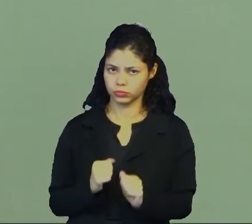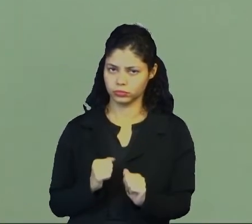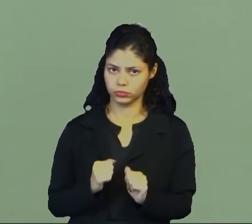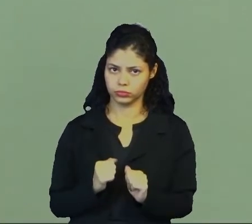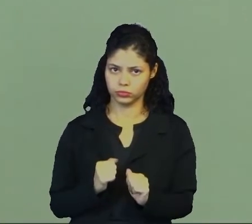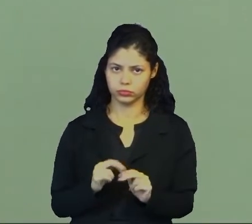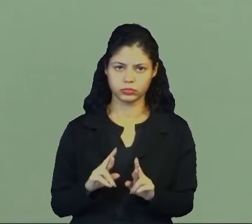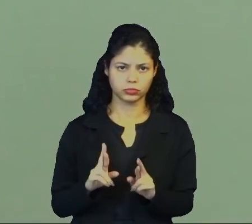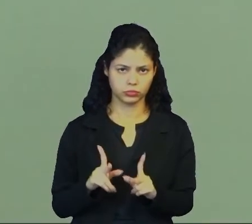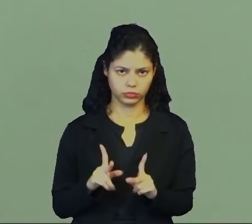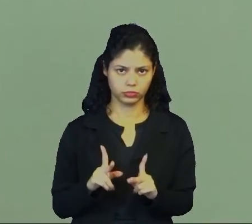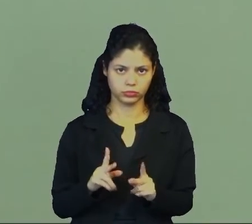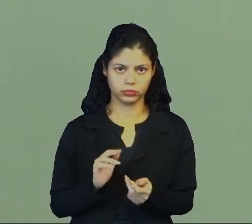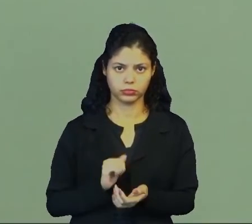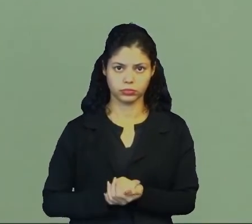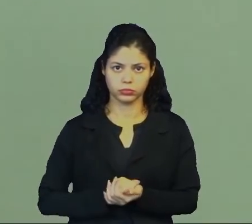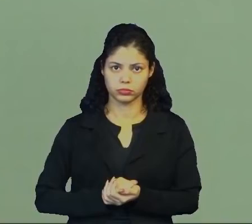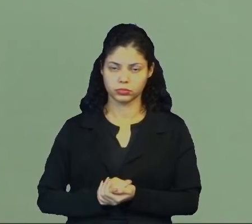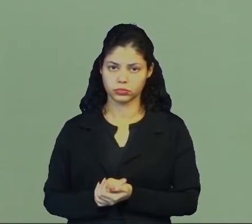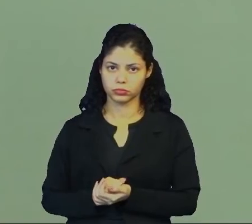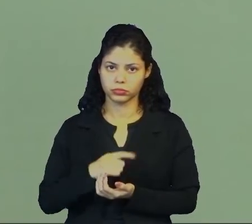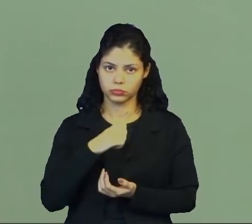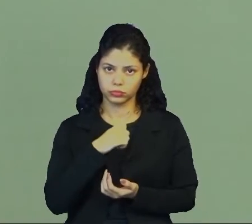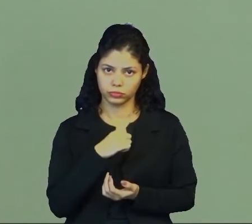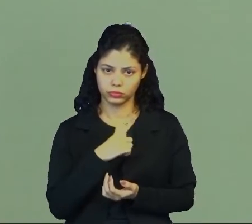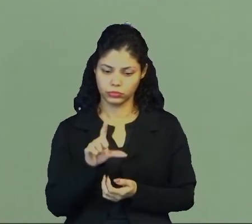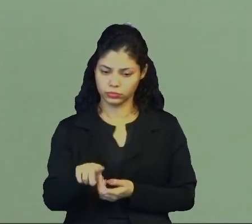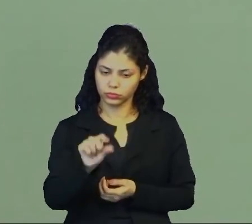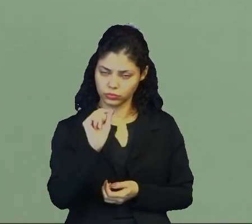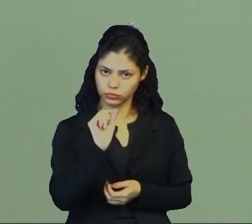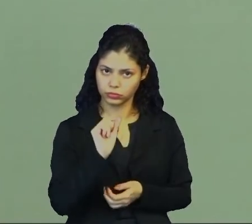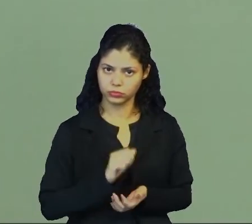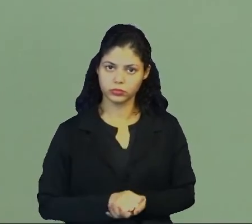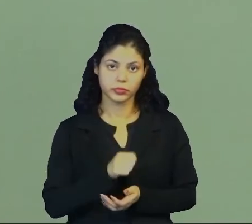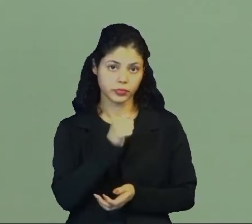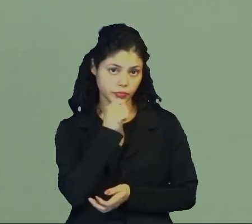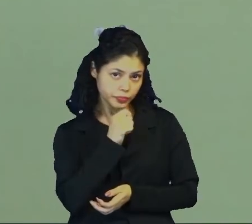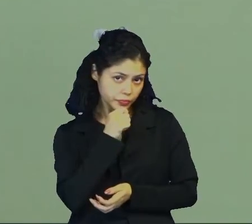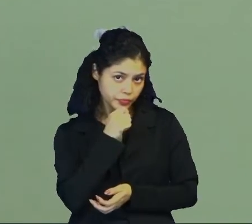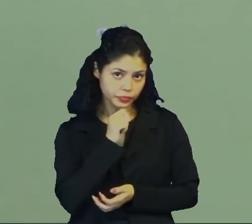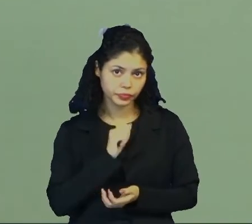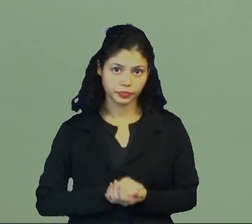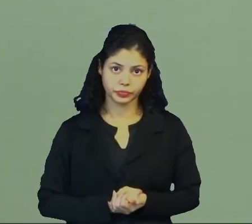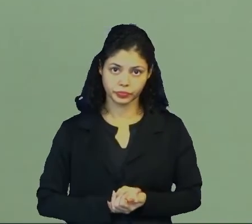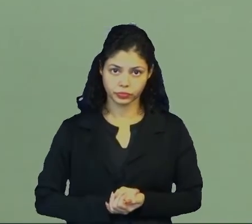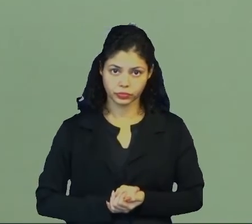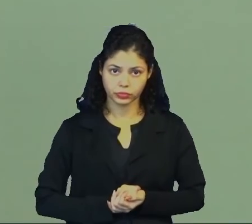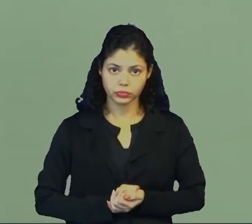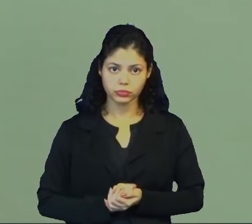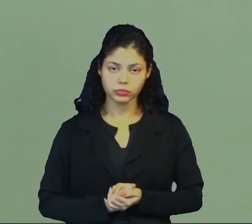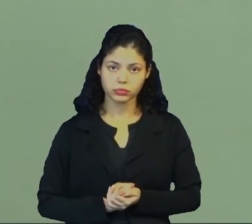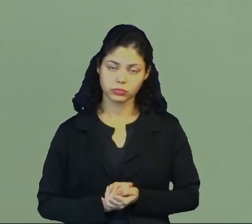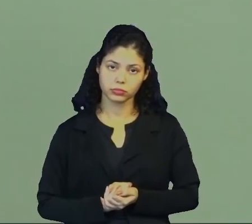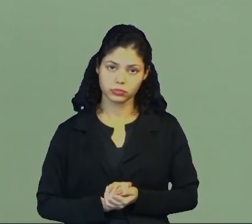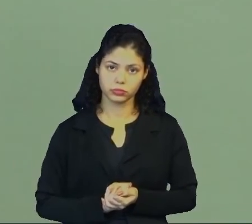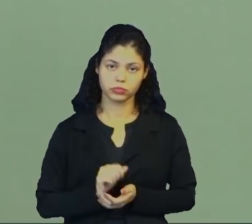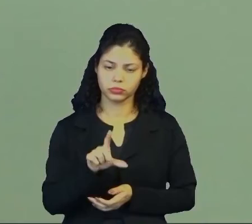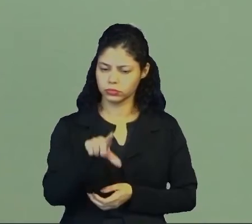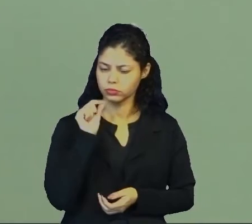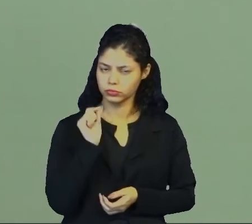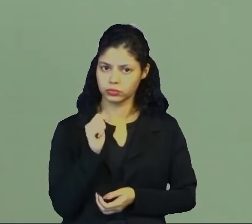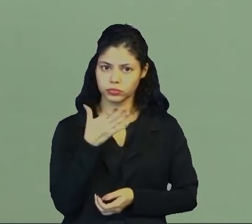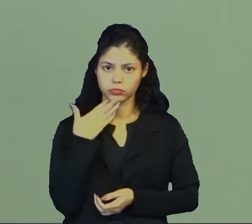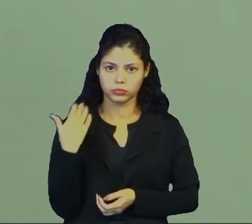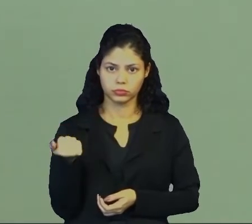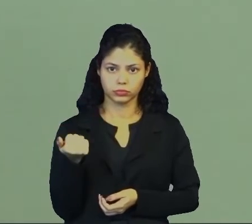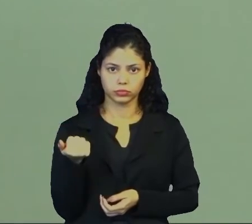ser diferente, da liberdade de escolher, ainda que eu escolho o que não